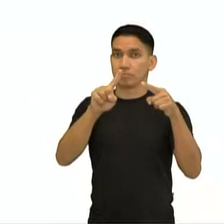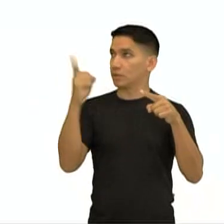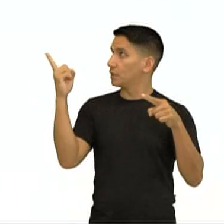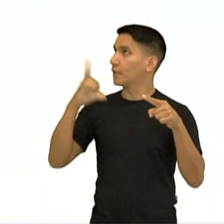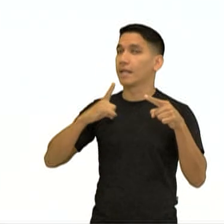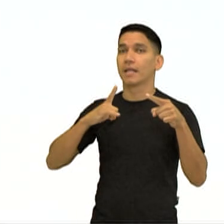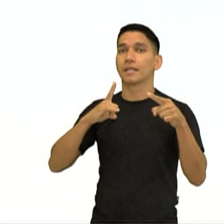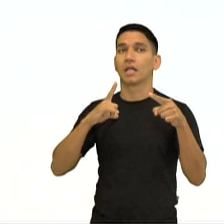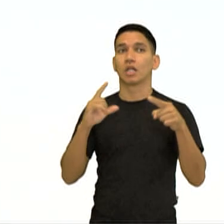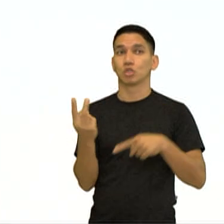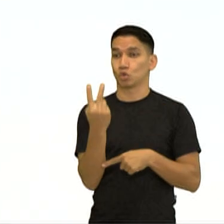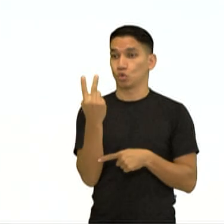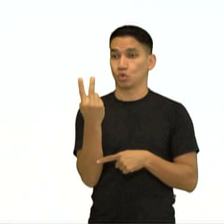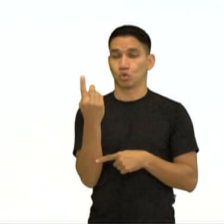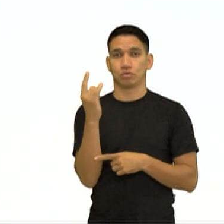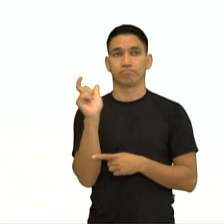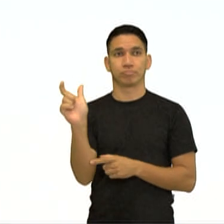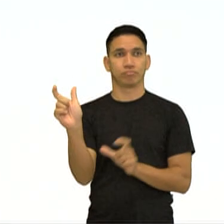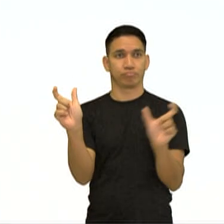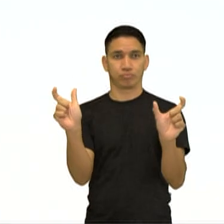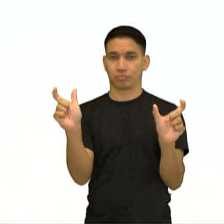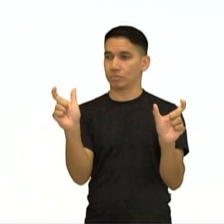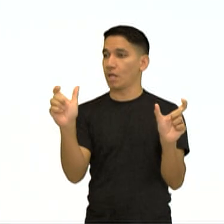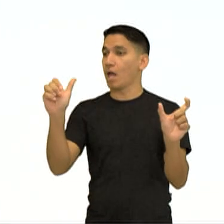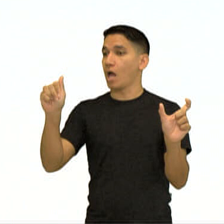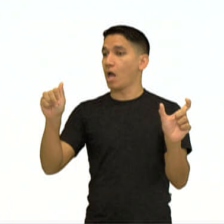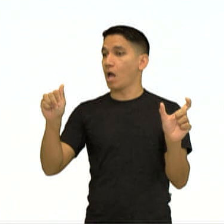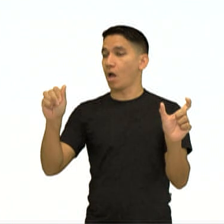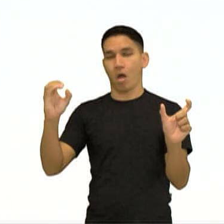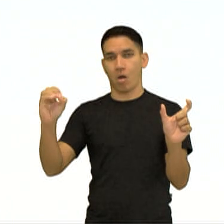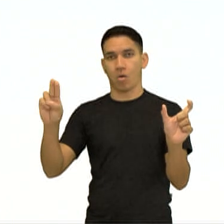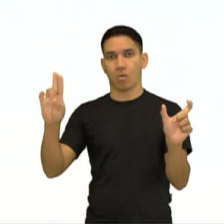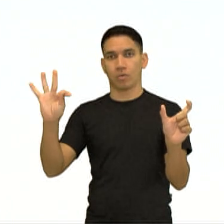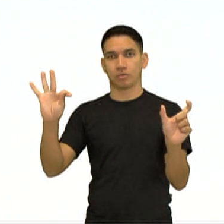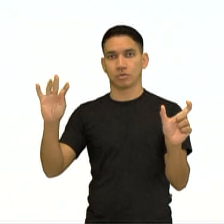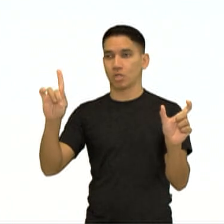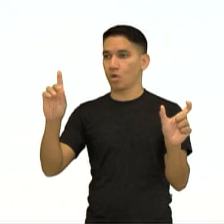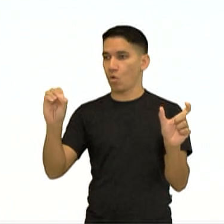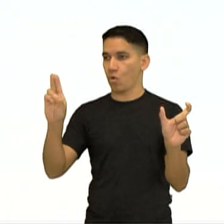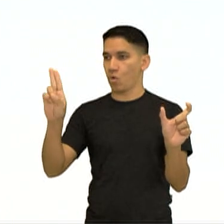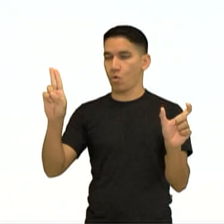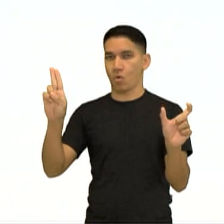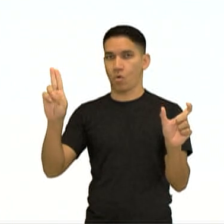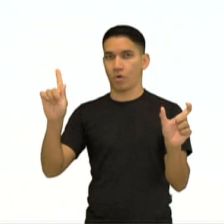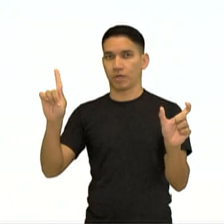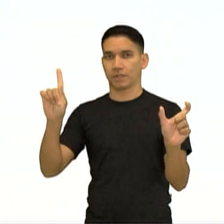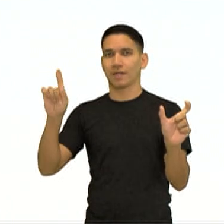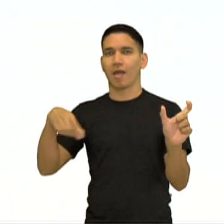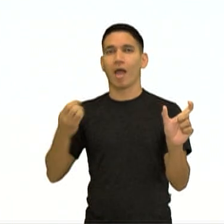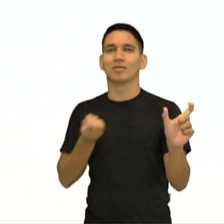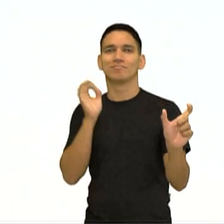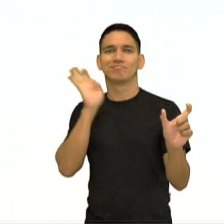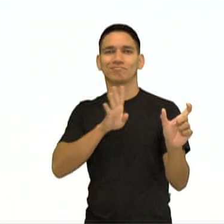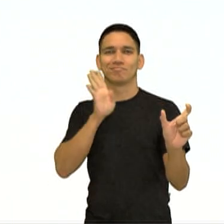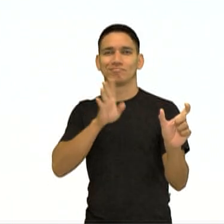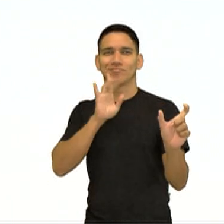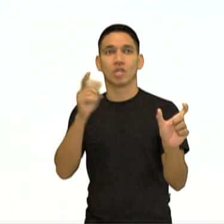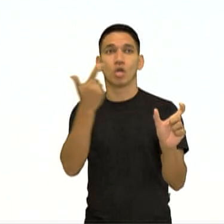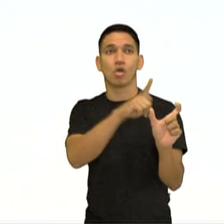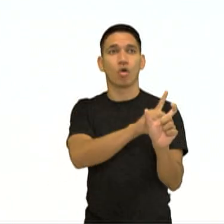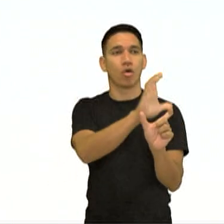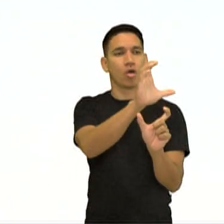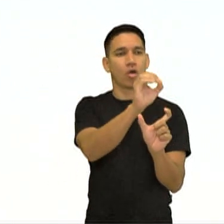tenho dois adjetivos, o outgoing, que significa extrovertido, tá? E o colorful, que